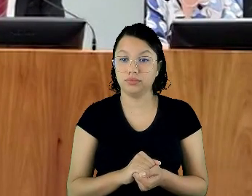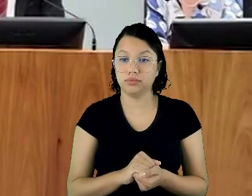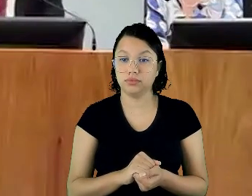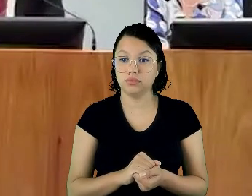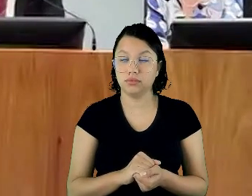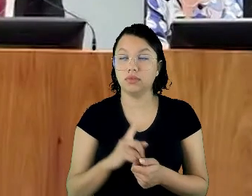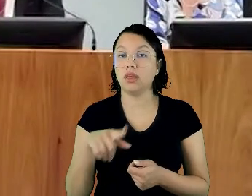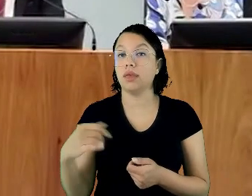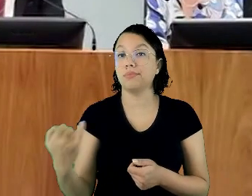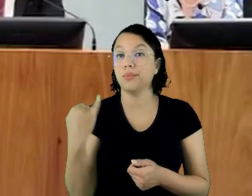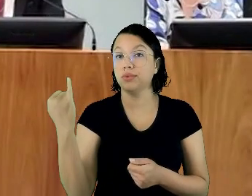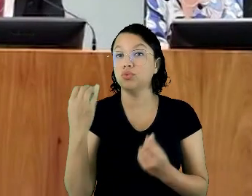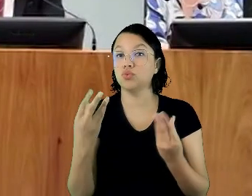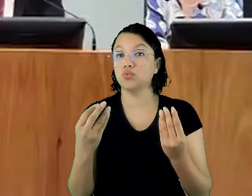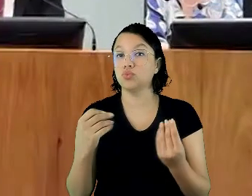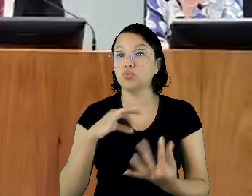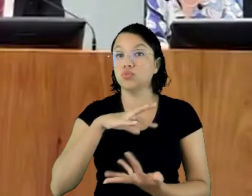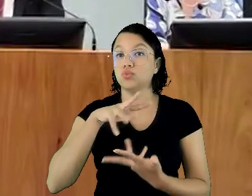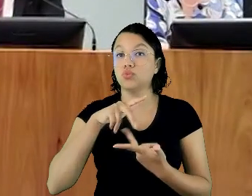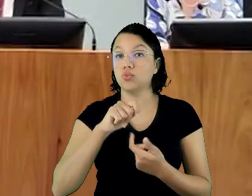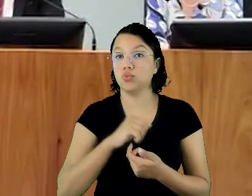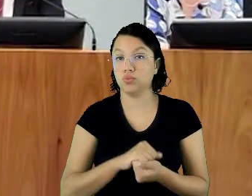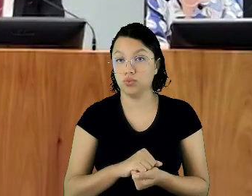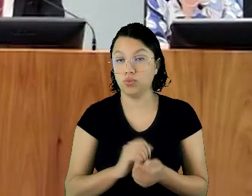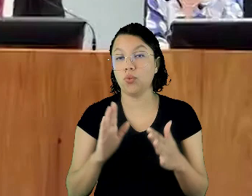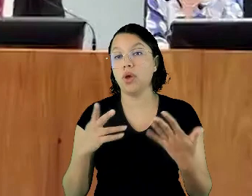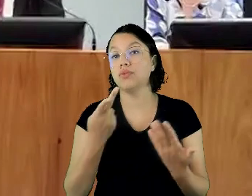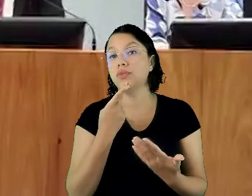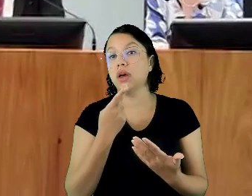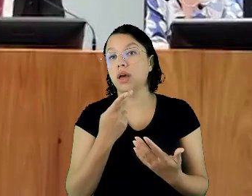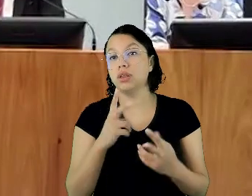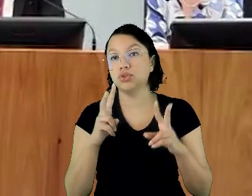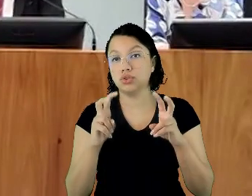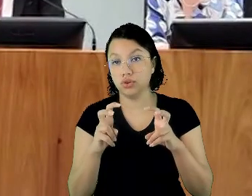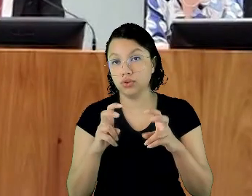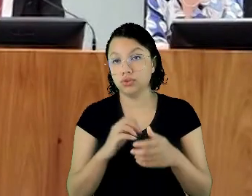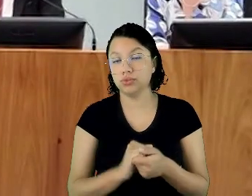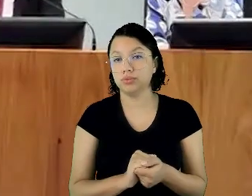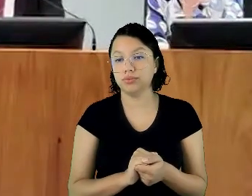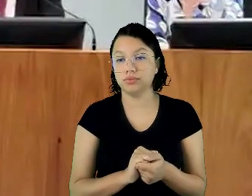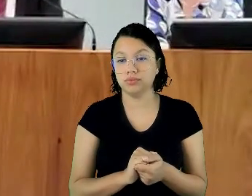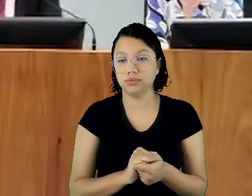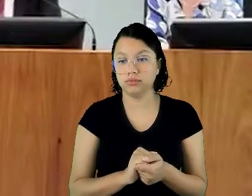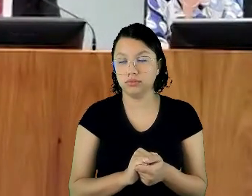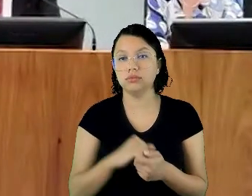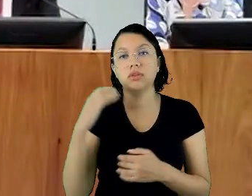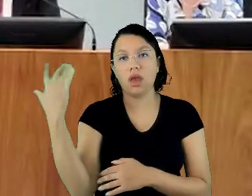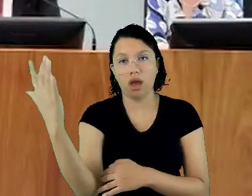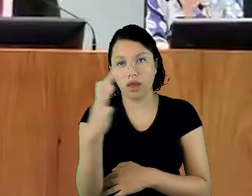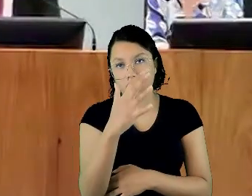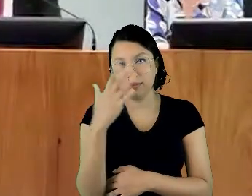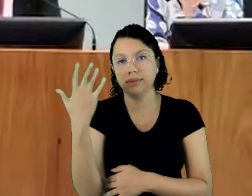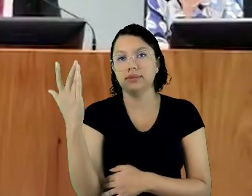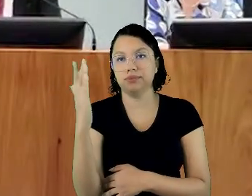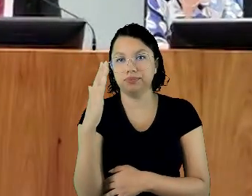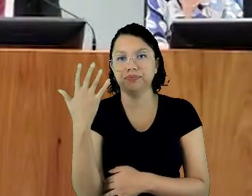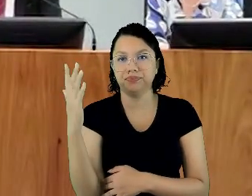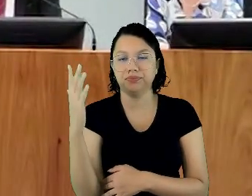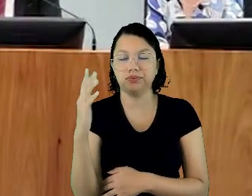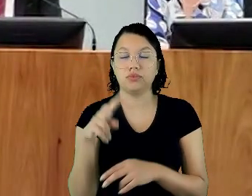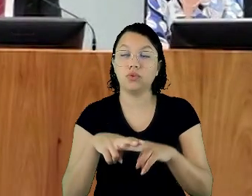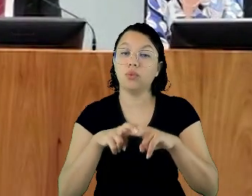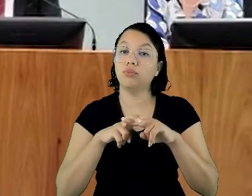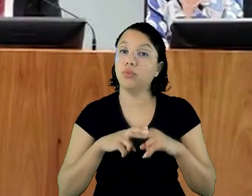importantíssimo no mundo quando se trata do tema ambiental. E, por isso, destaco